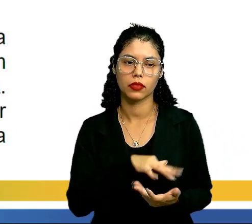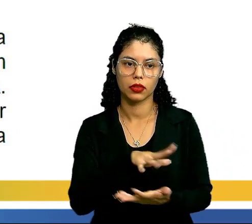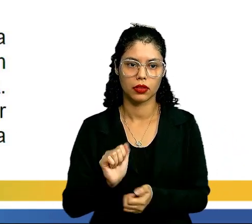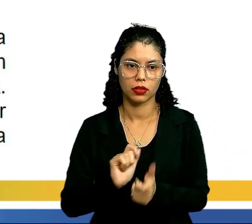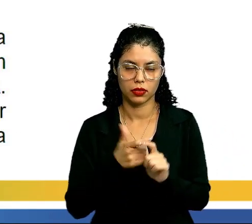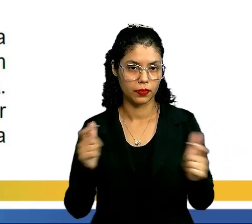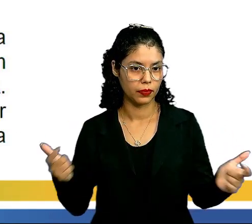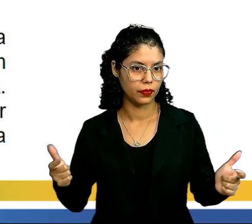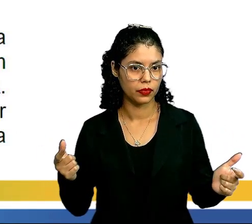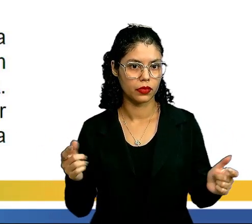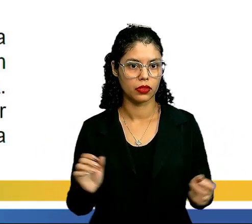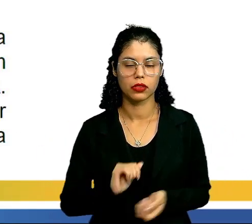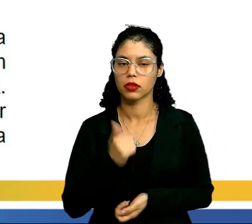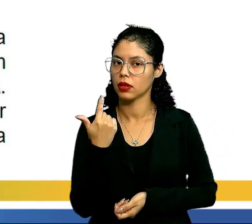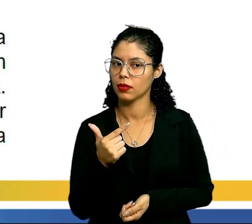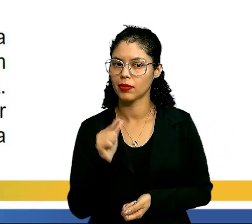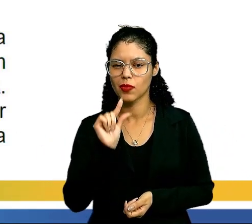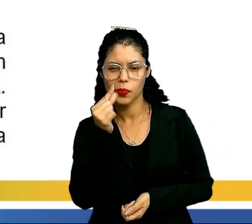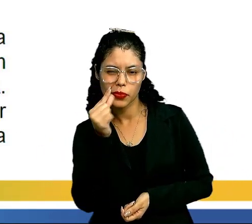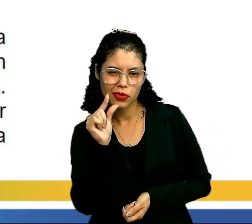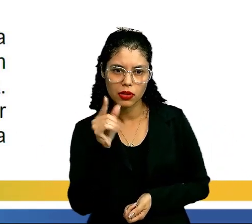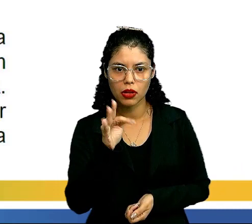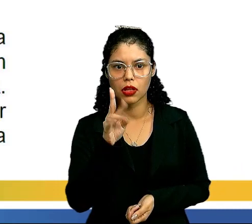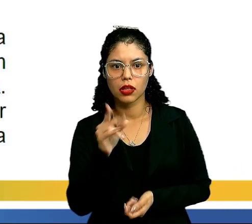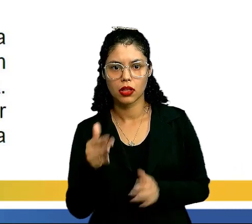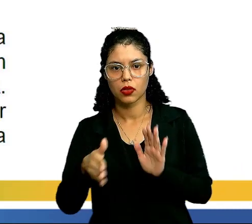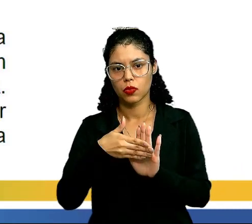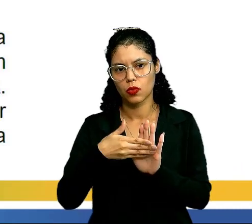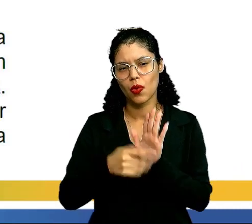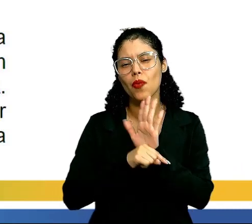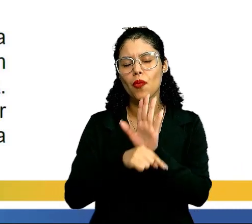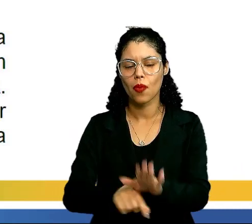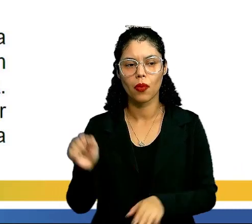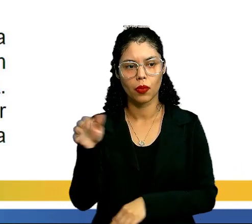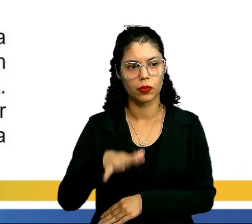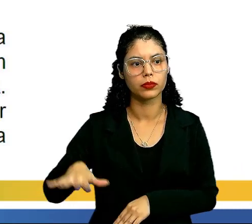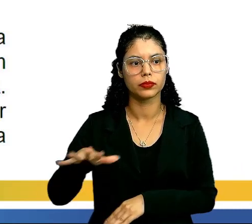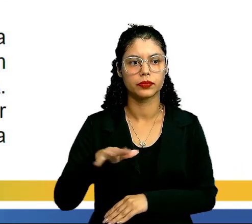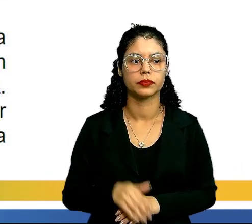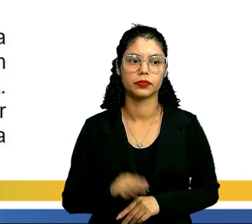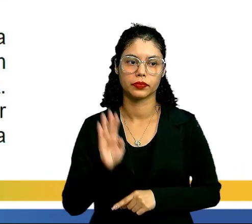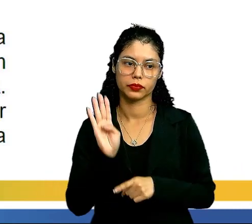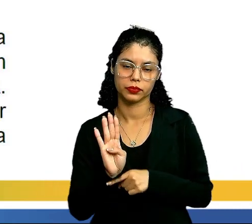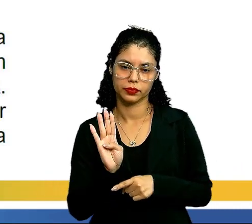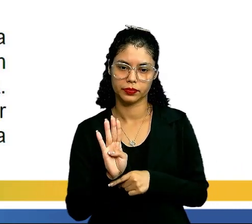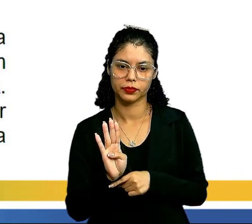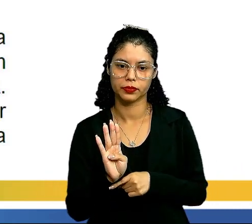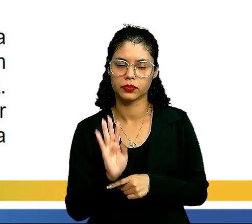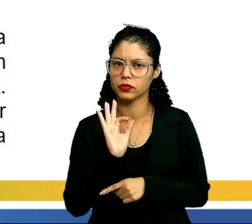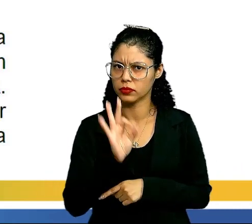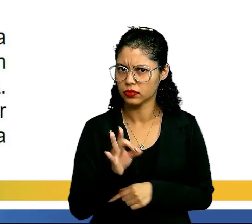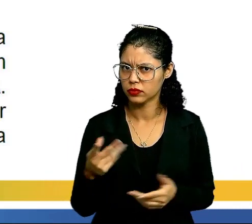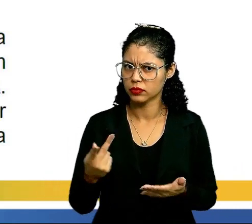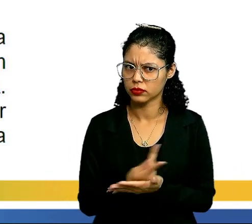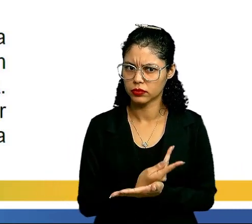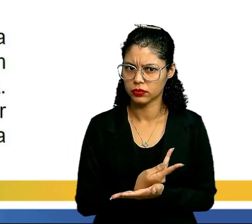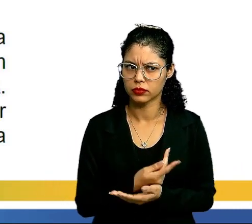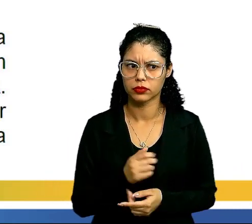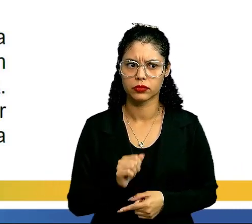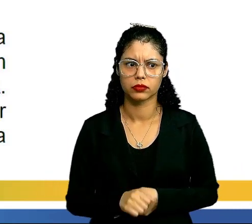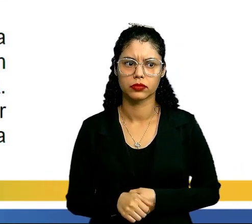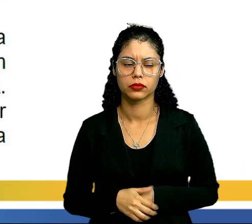das terras emersas, mas distorce a proporção entre as áreas. Será que essa é a alternativa